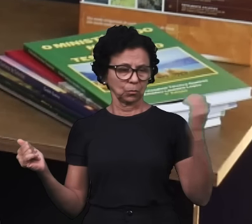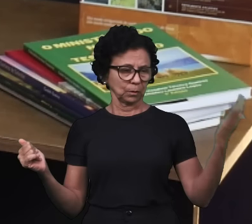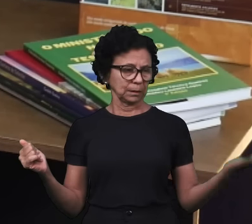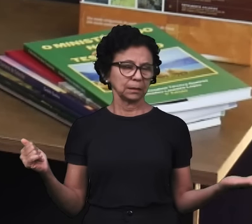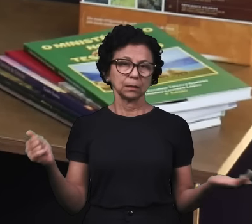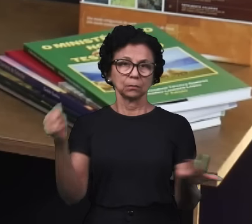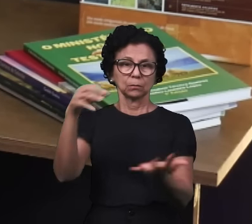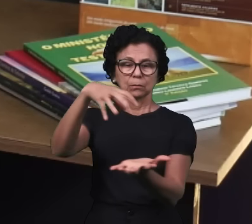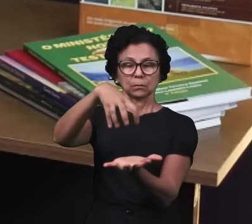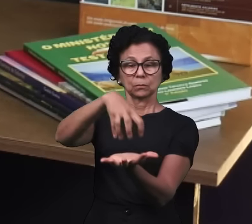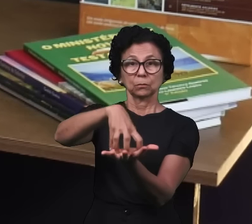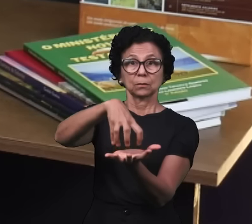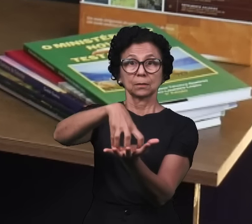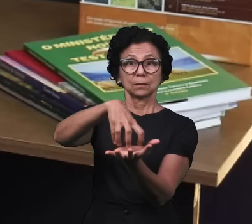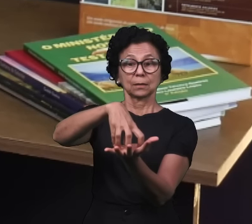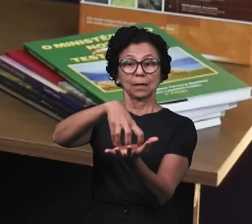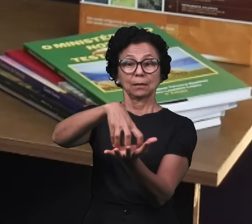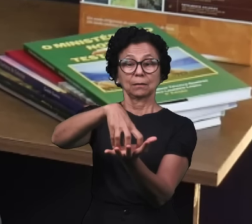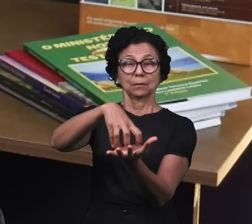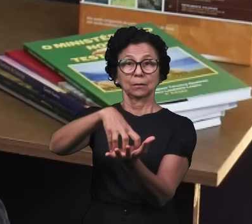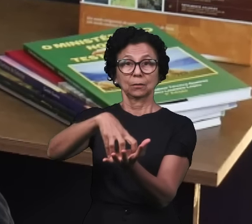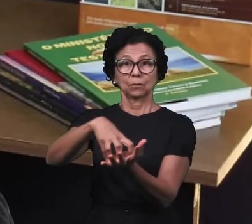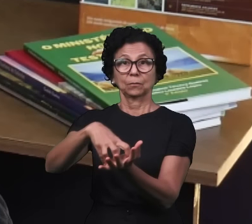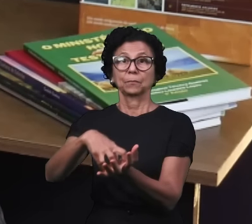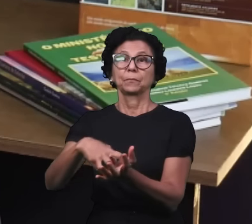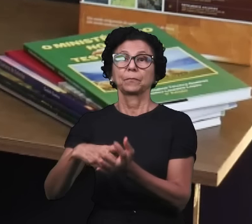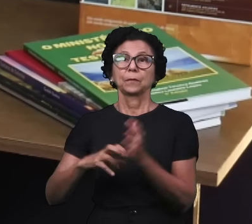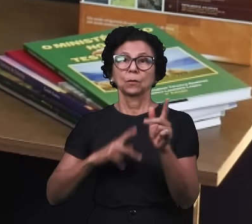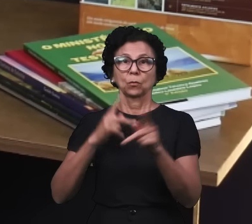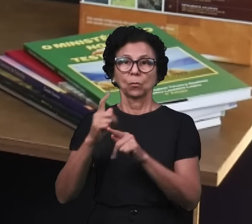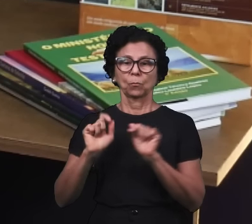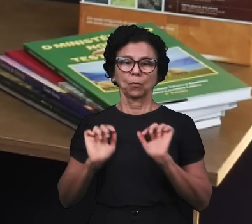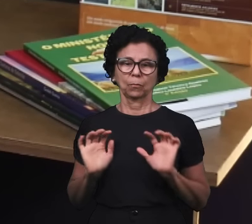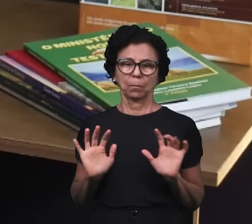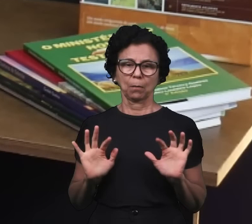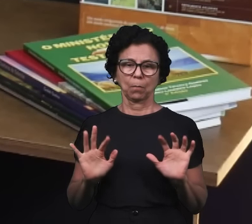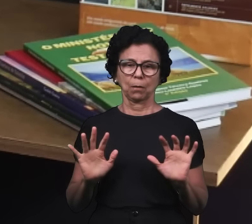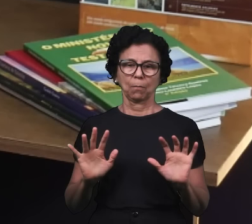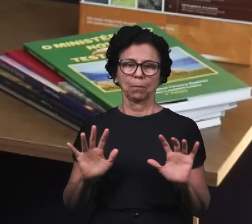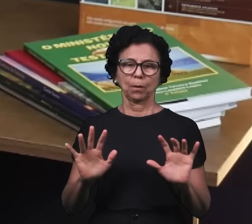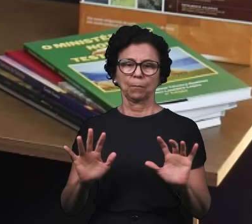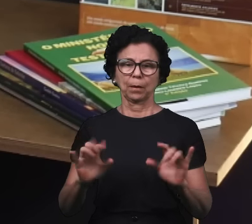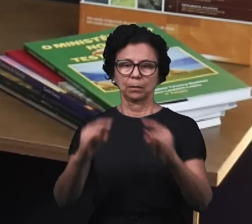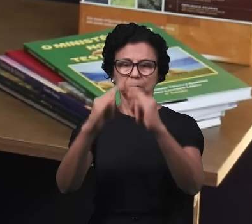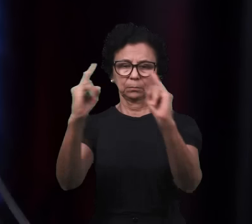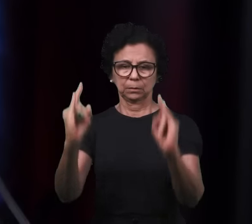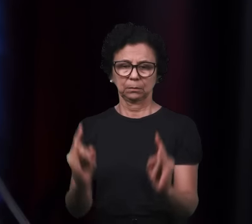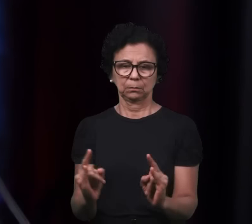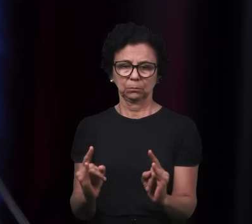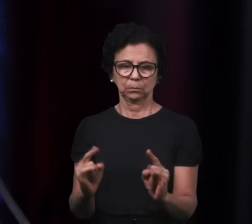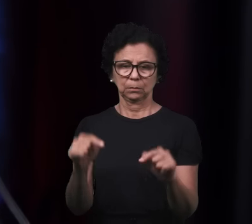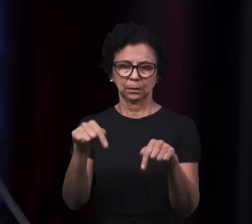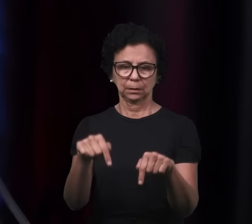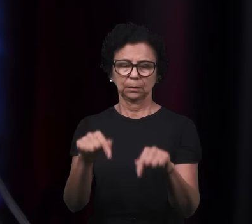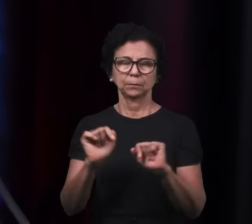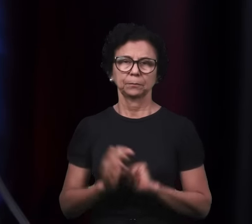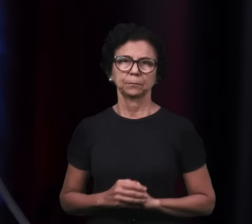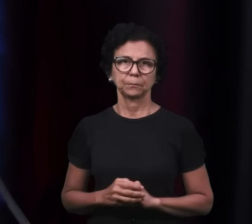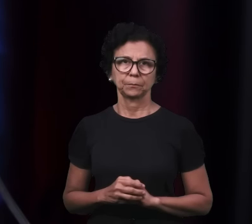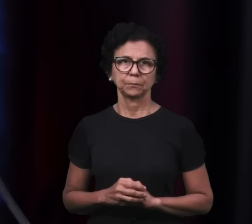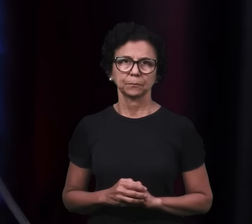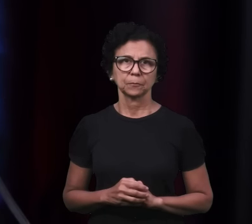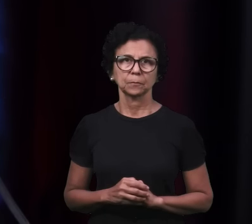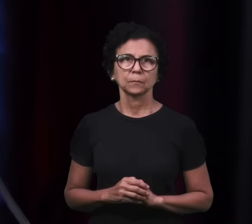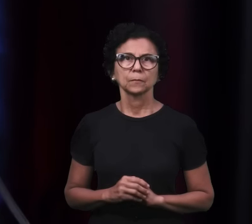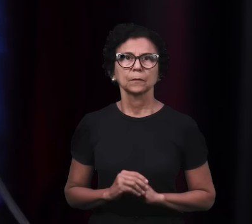acampamento, né? O povo ia andando e ele acampava, o tabernáculo estava ali. É por isso o reino sacerdotal,